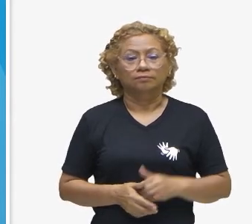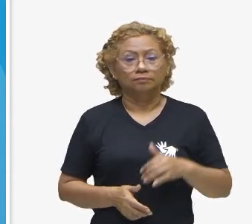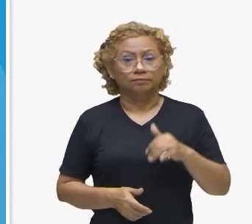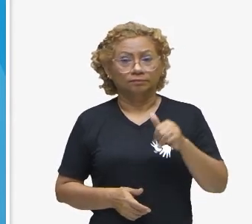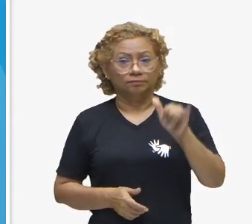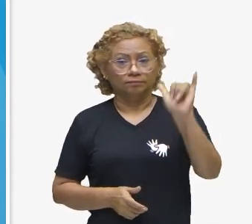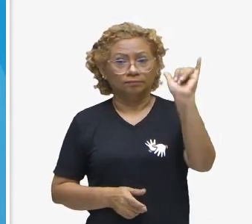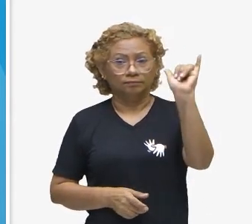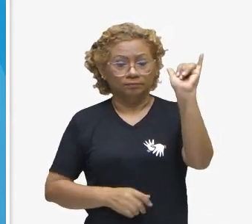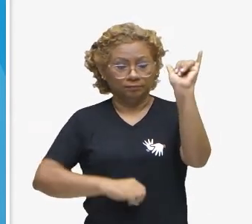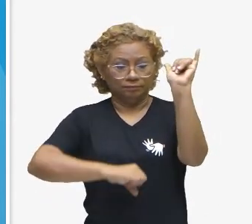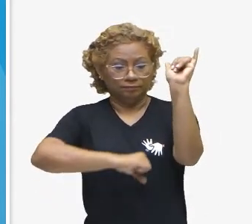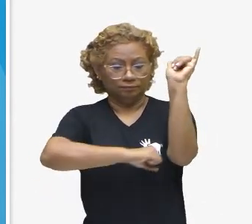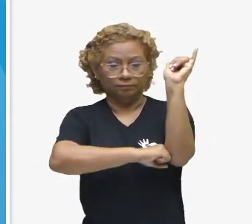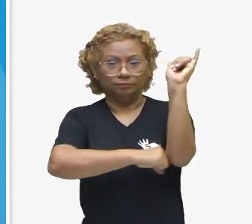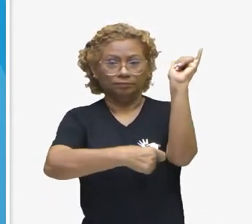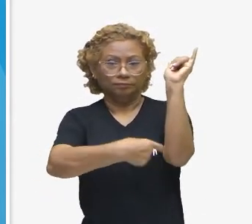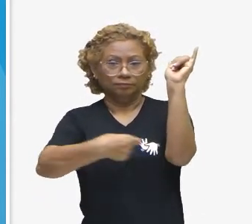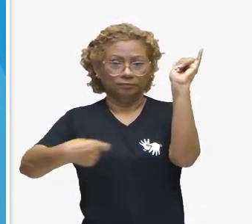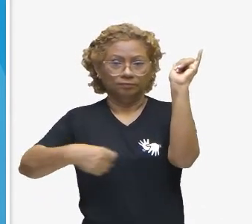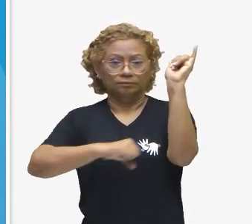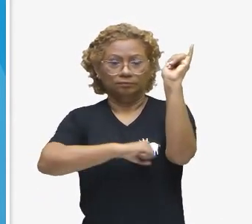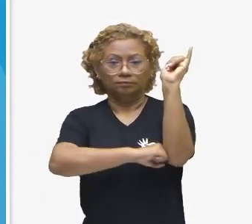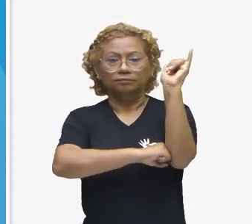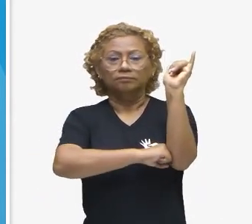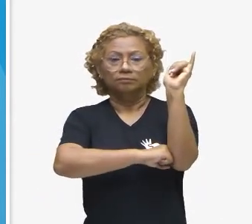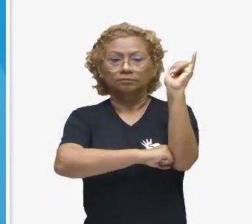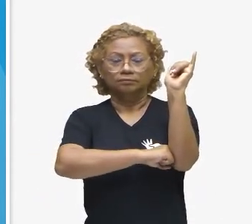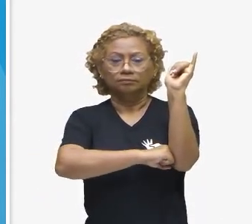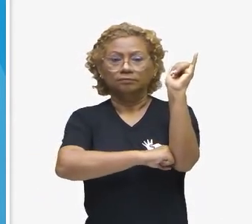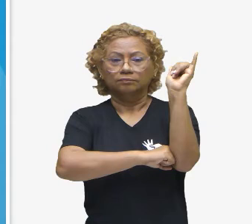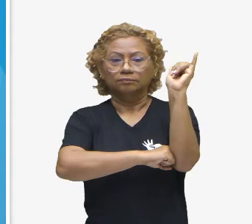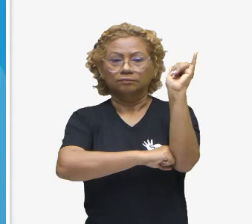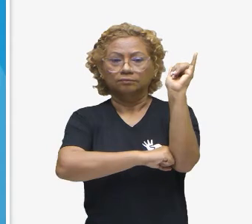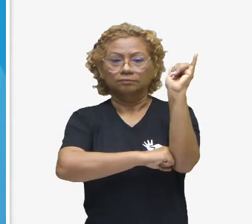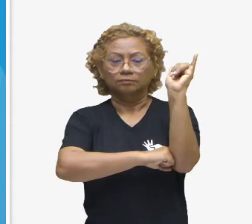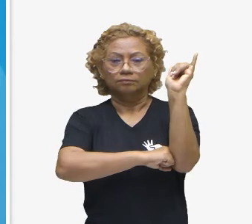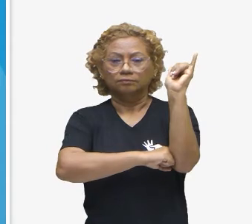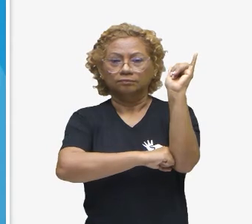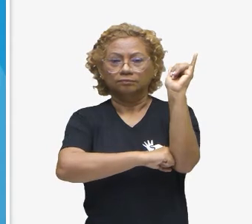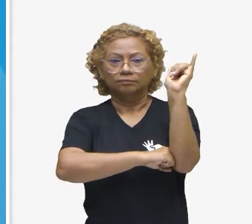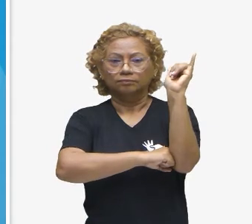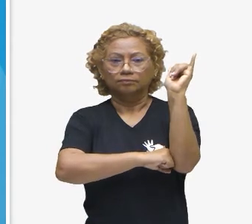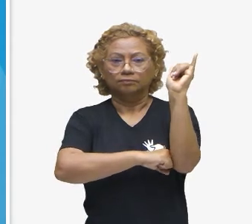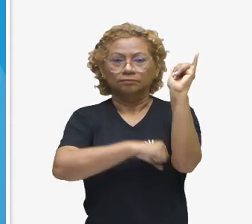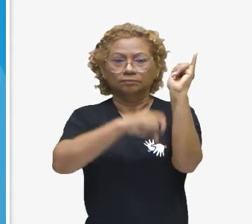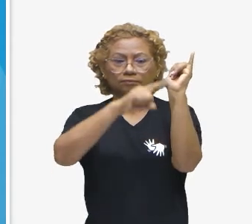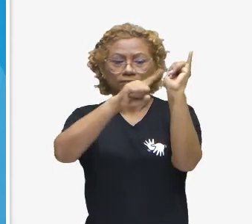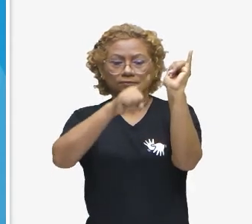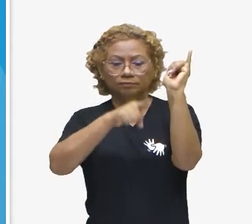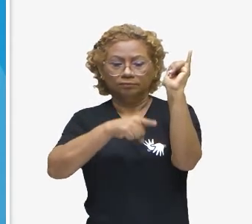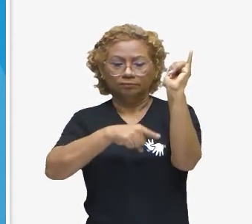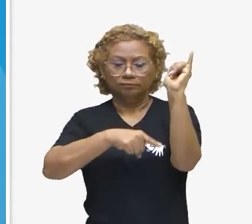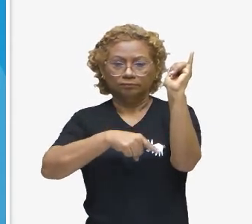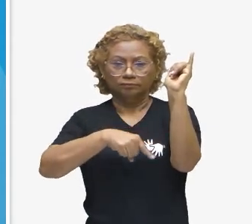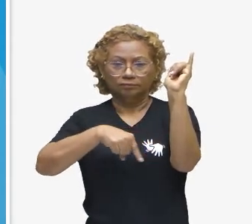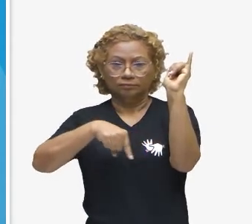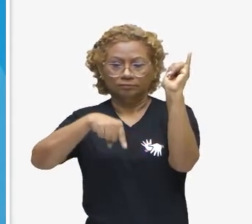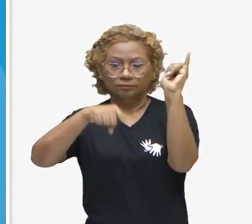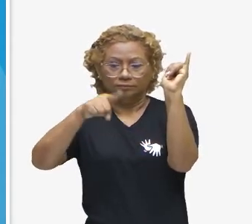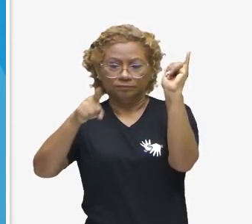faz o gráfico, ó, ele se repete aqui de 2π em 2π. A gente vai ver daqui a pouco alguns